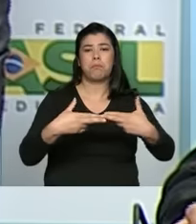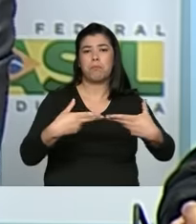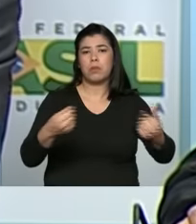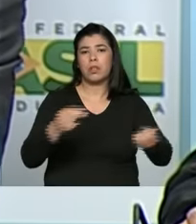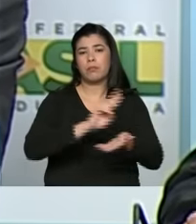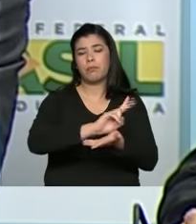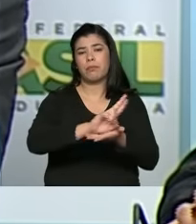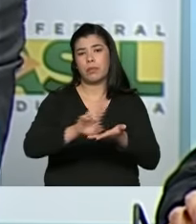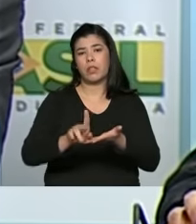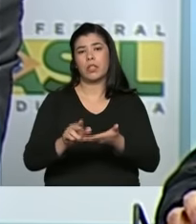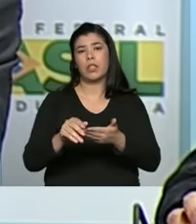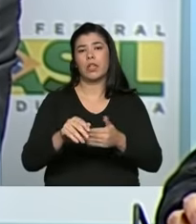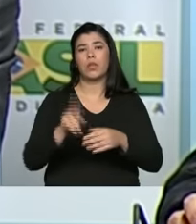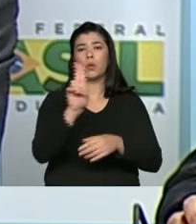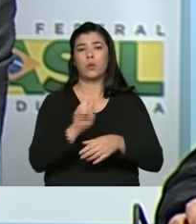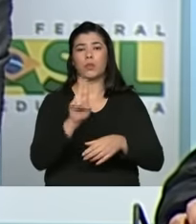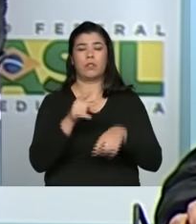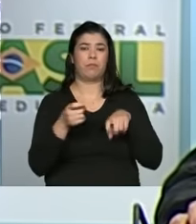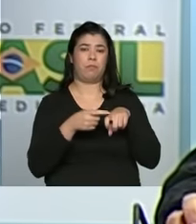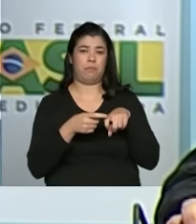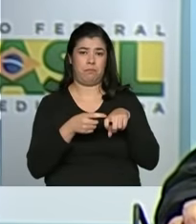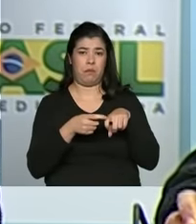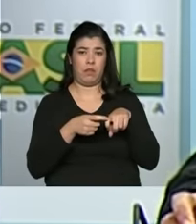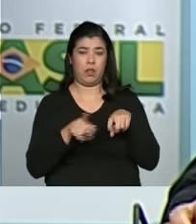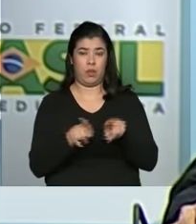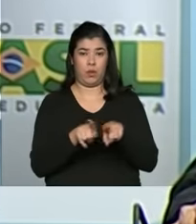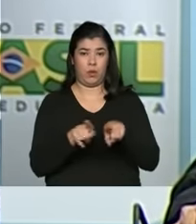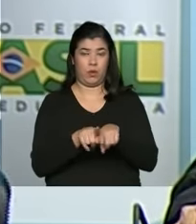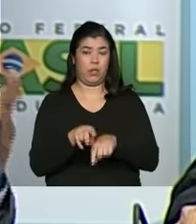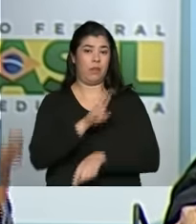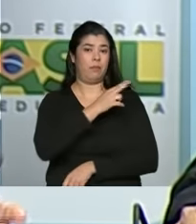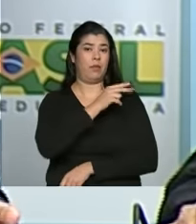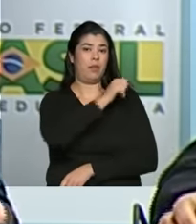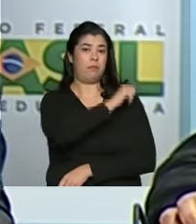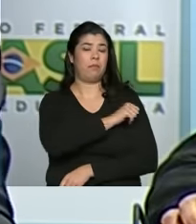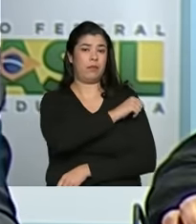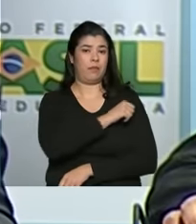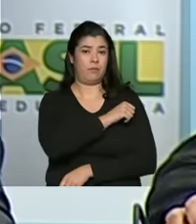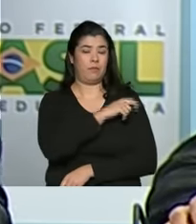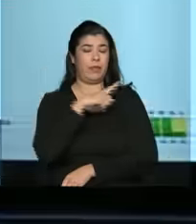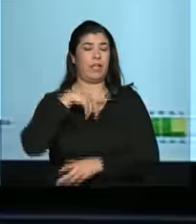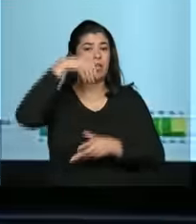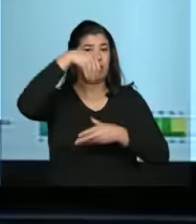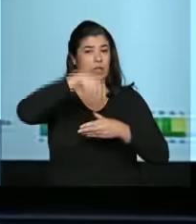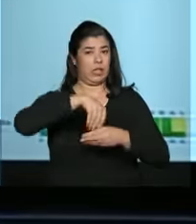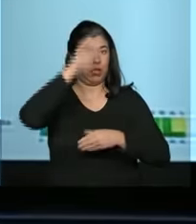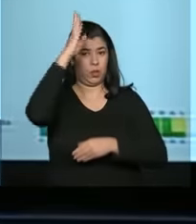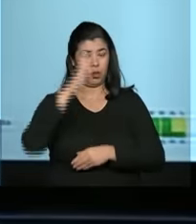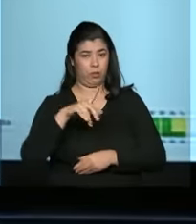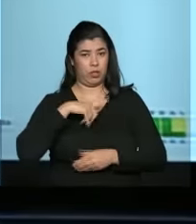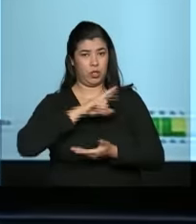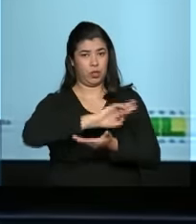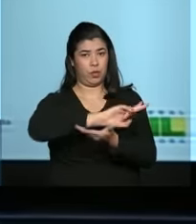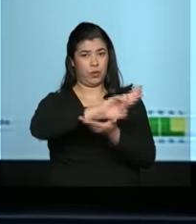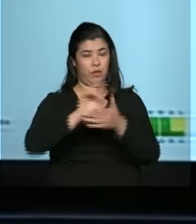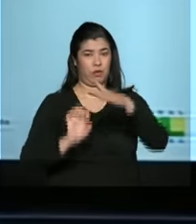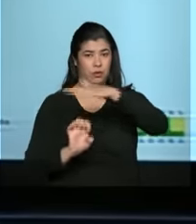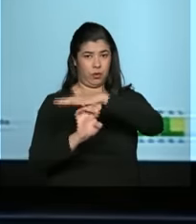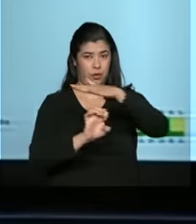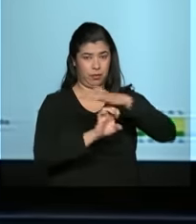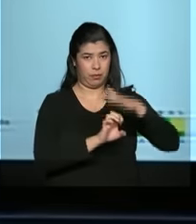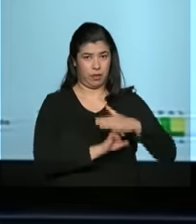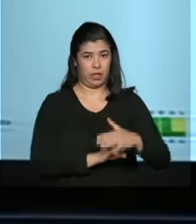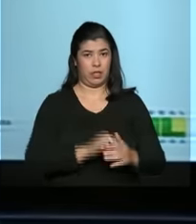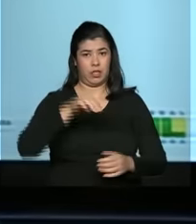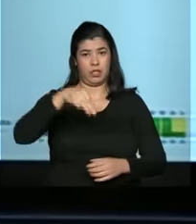eh então produtos médicos o mercado brasileiro ele é composto por grandes empresas multinacionais e pequenas